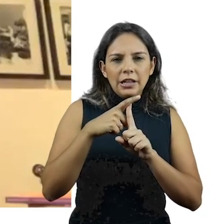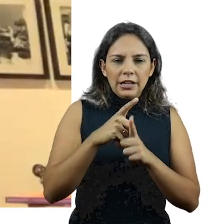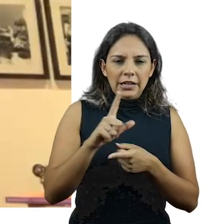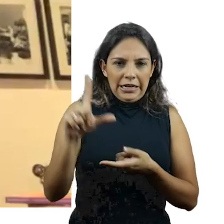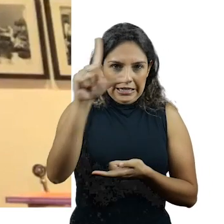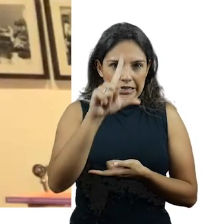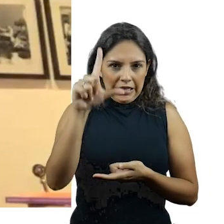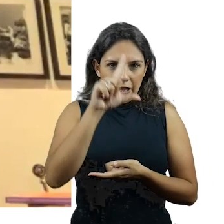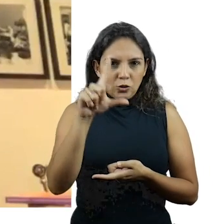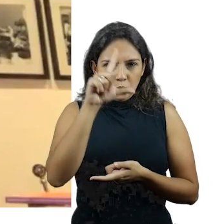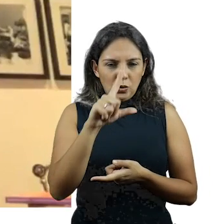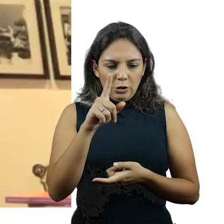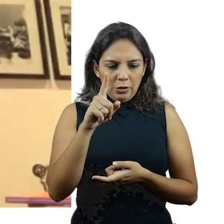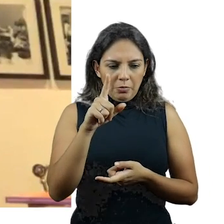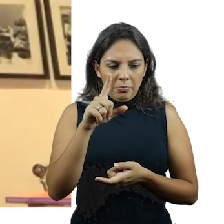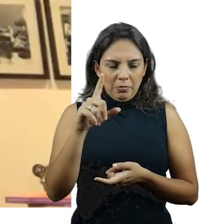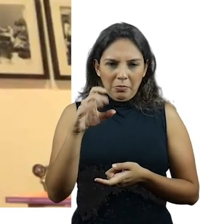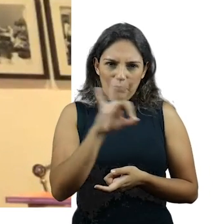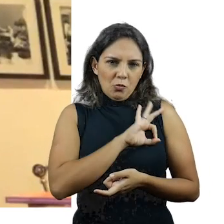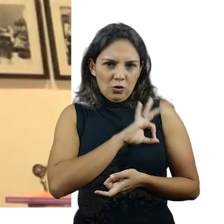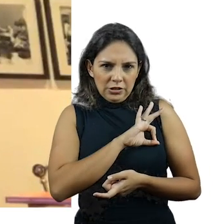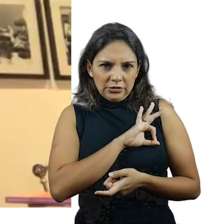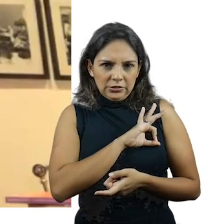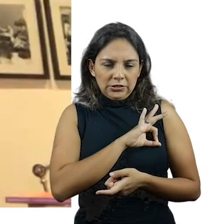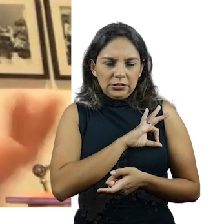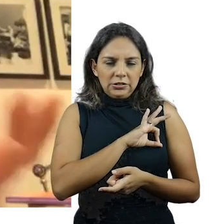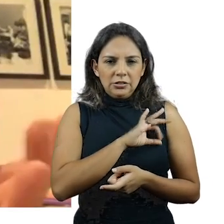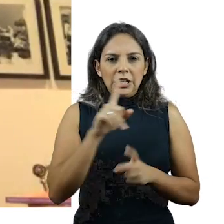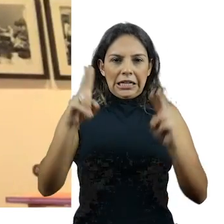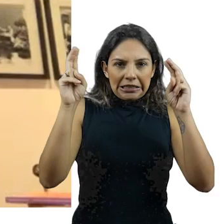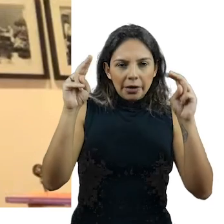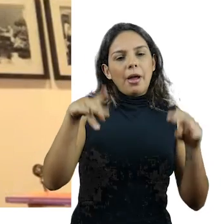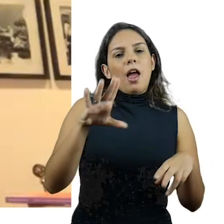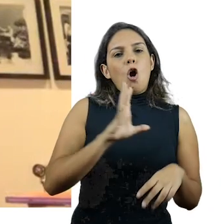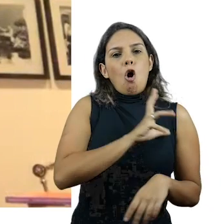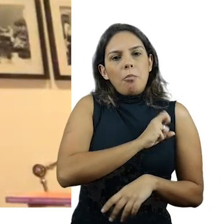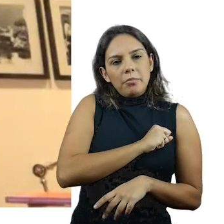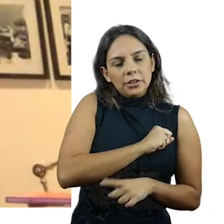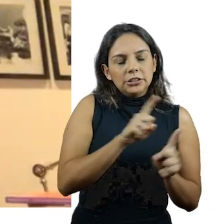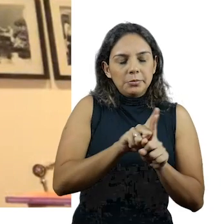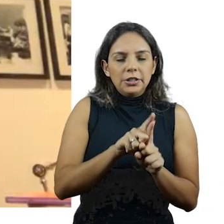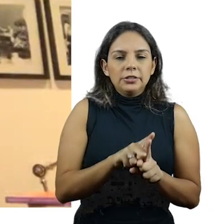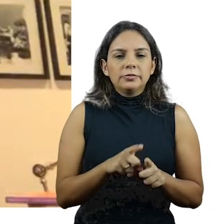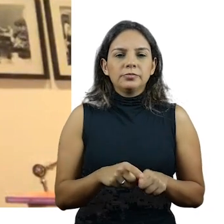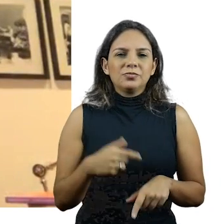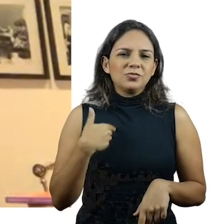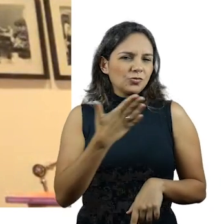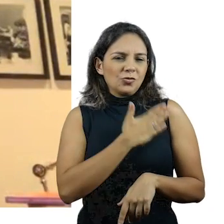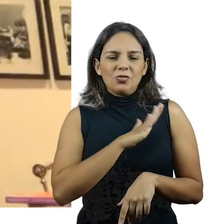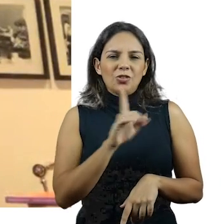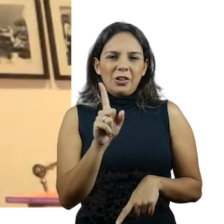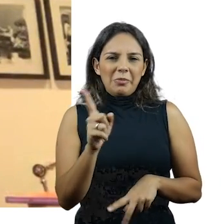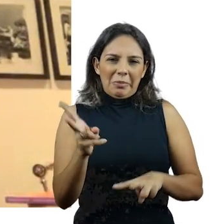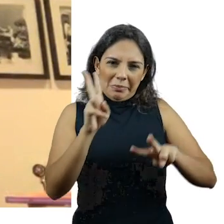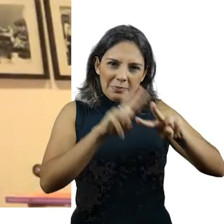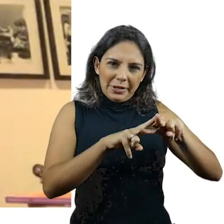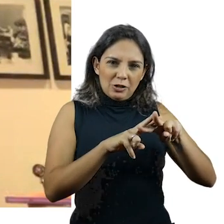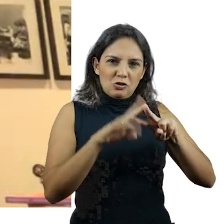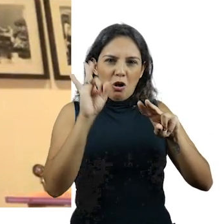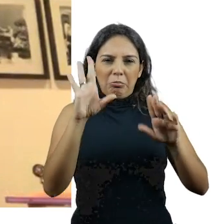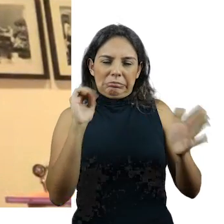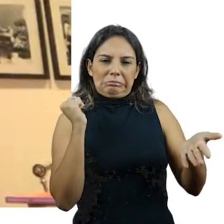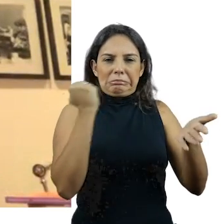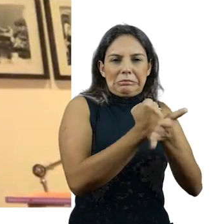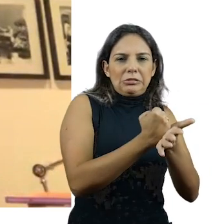policial, mas há outros romances que também não são de literatura policial. Eu acho que eu não gosto de estar preso a um rótulo, assim. Eu acho que eu